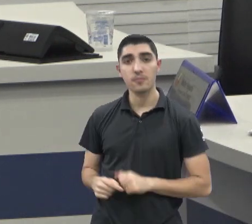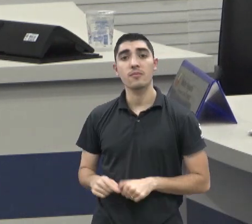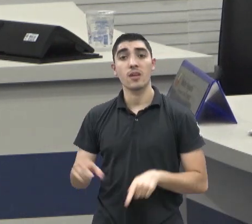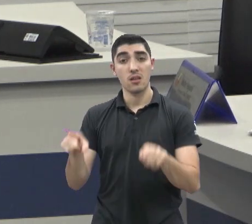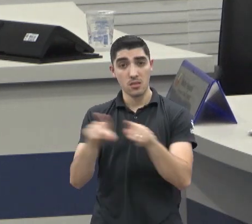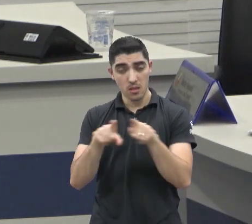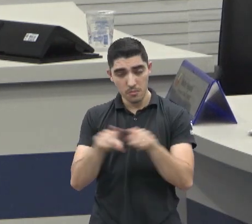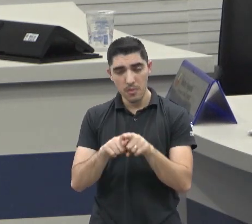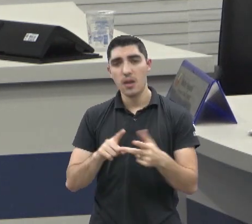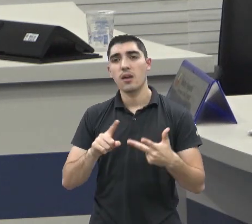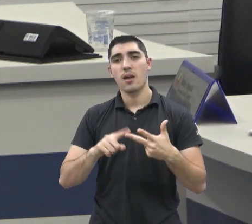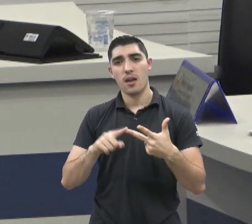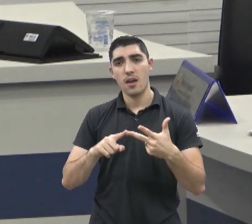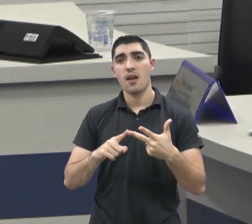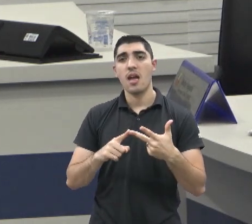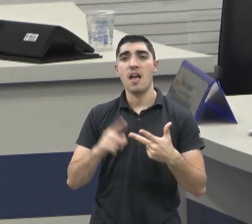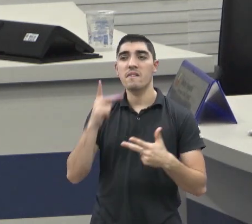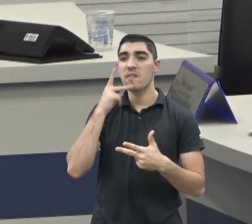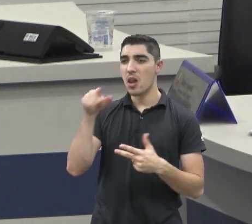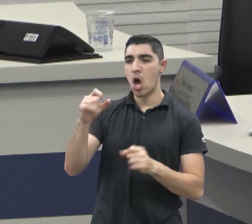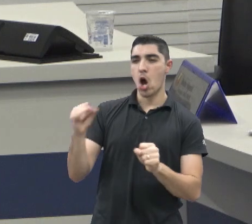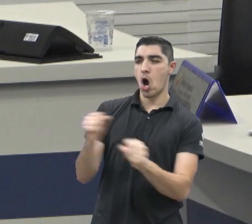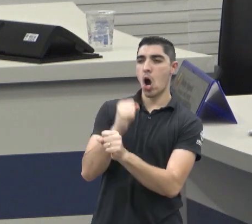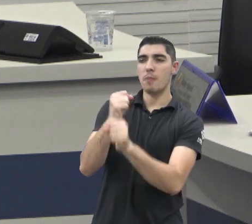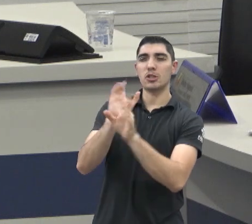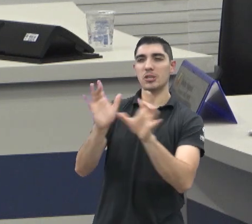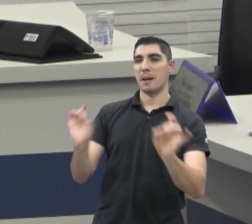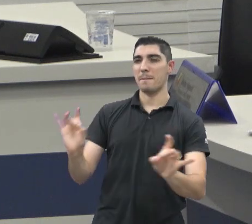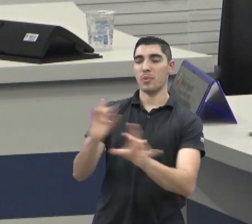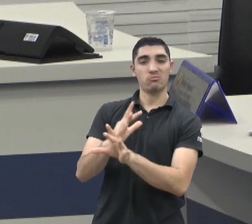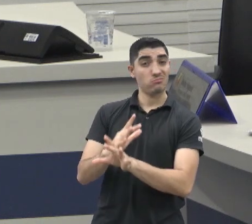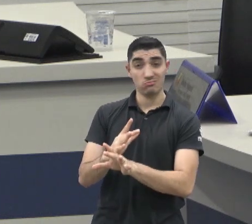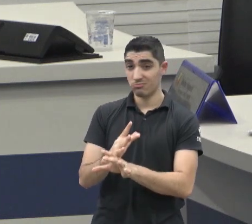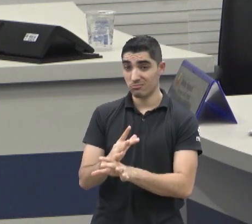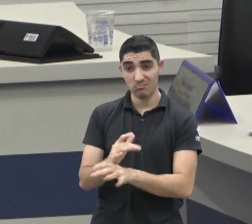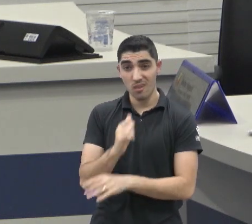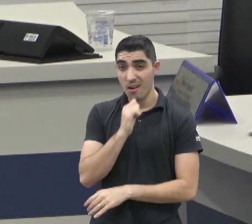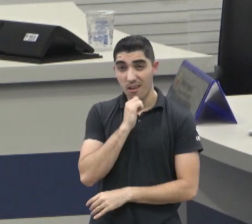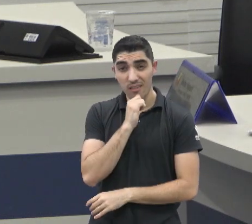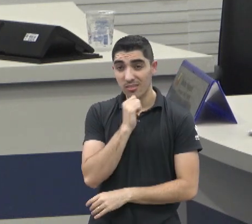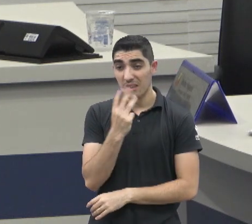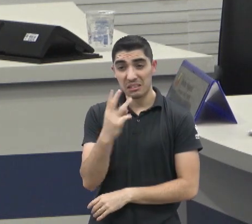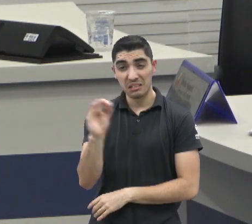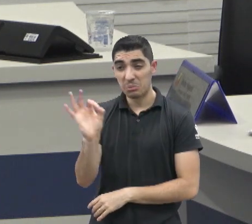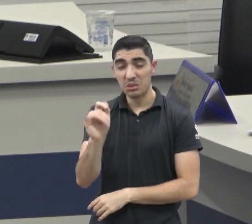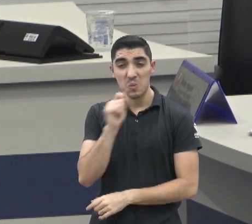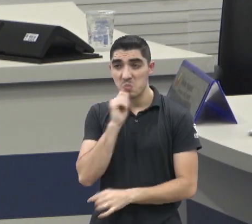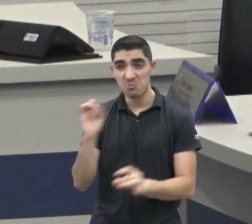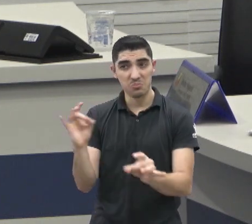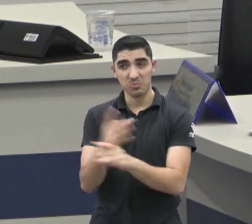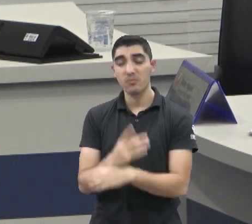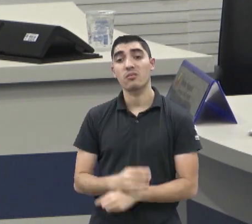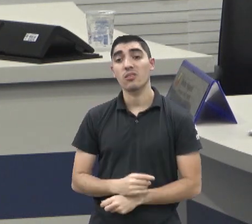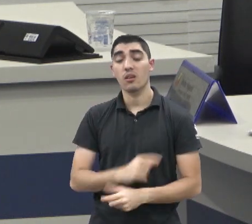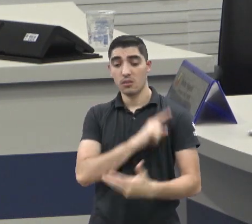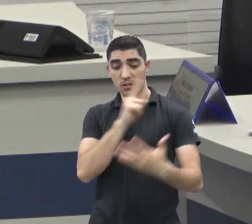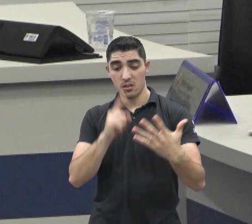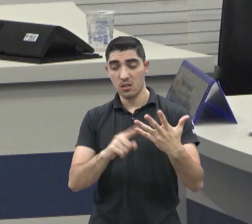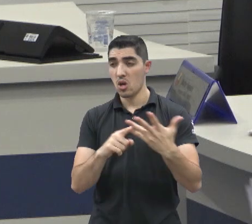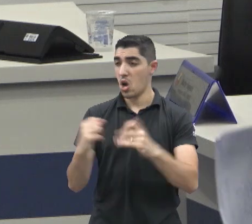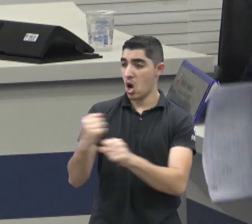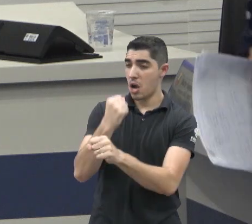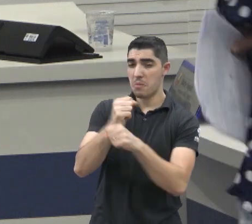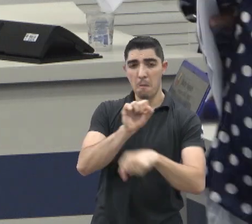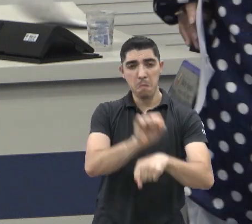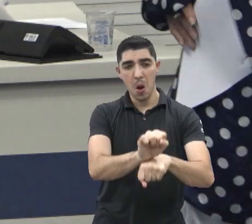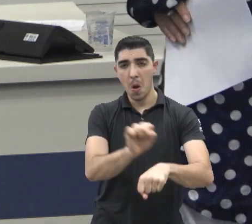com 80% concluída, não tem 30%. Dívidas nas obras paradas. E eu vejo o